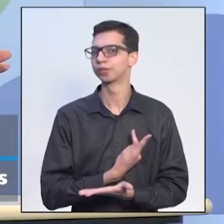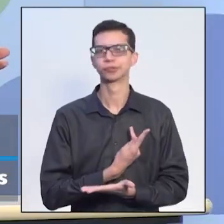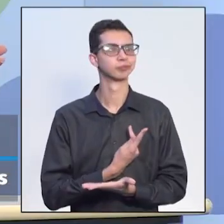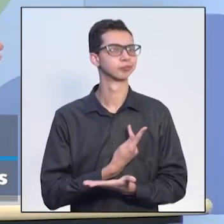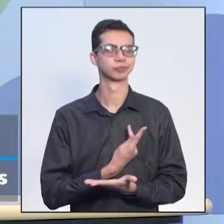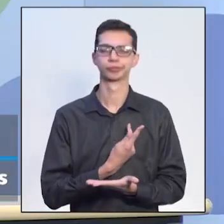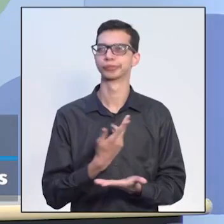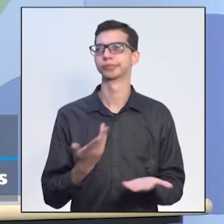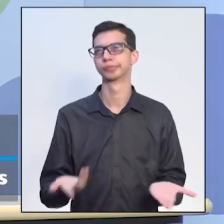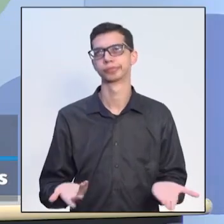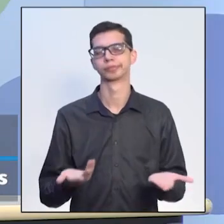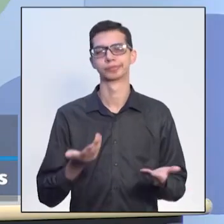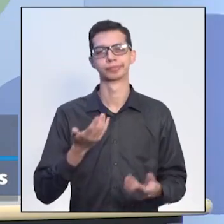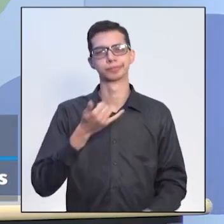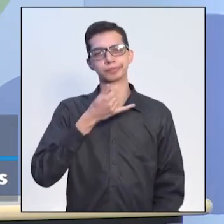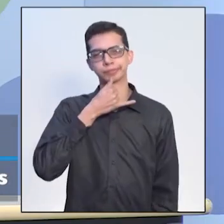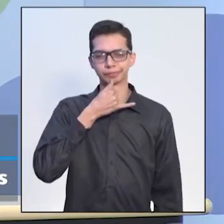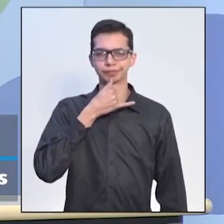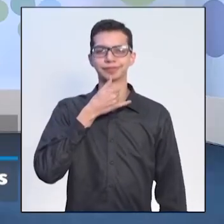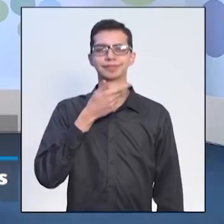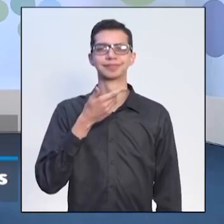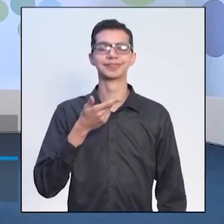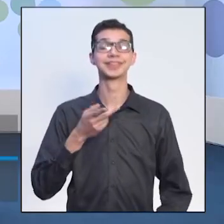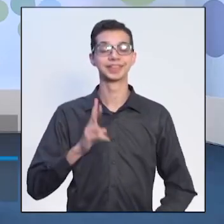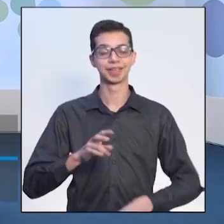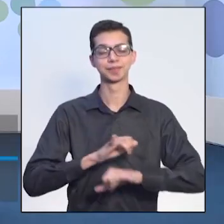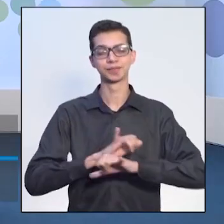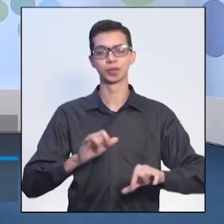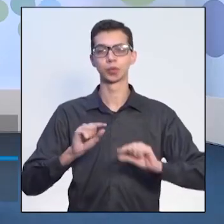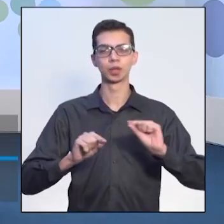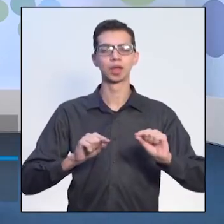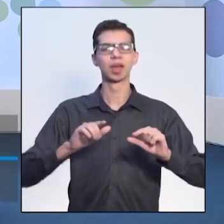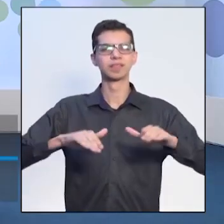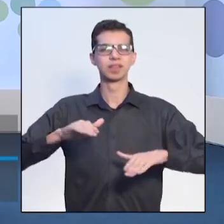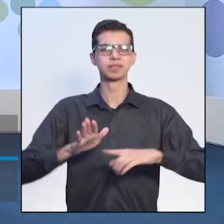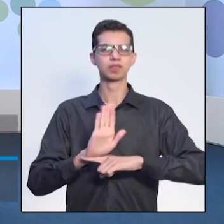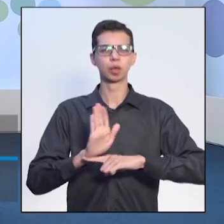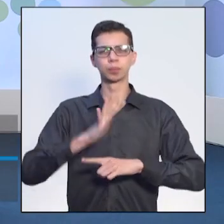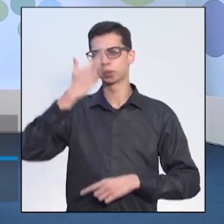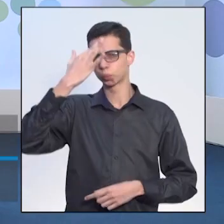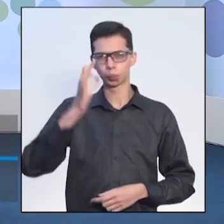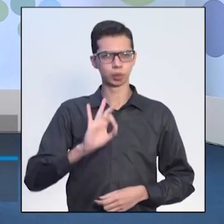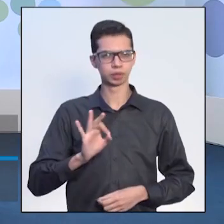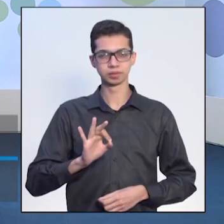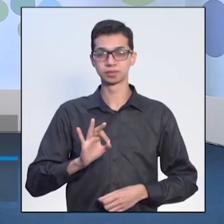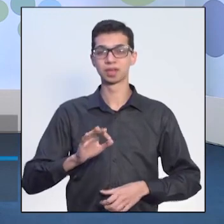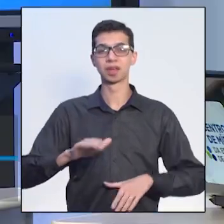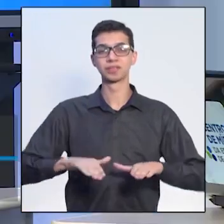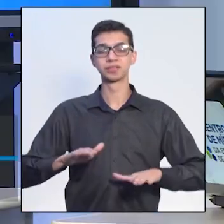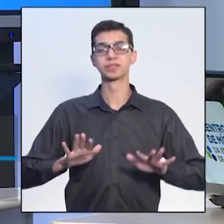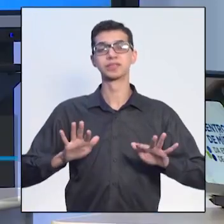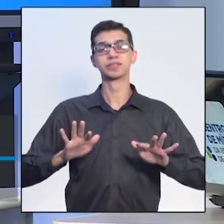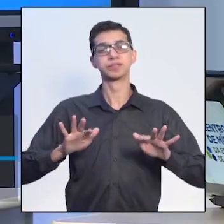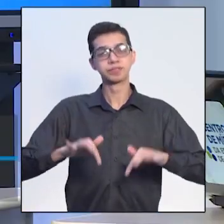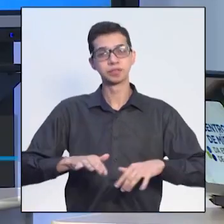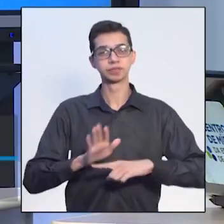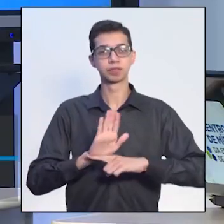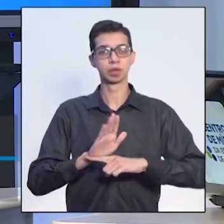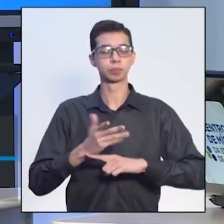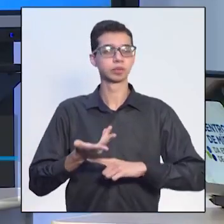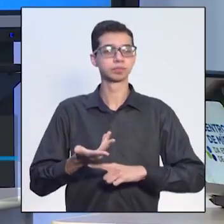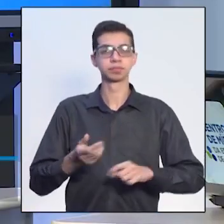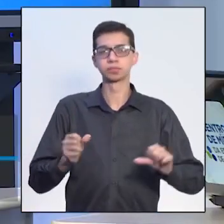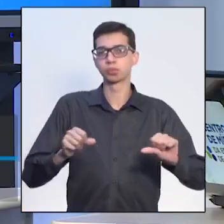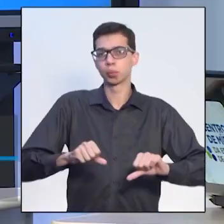ser isso, né? Que, ó, quando não entende o filme, quando chega no final e não tem um fim bom. Nós falamos sobre isso no primeiro bimestre,